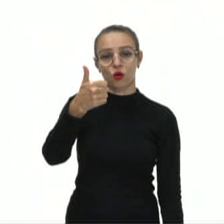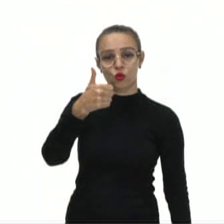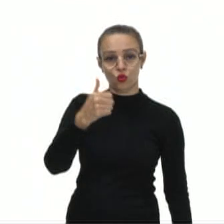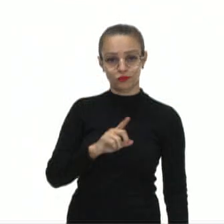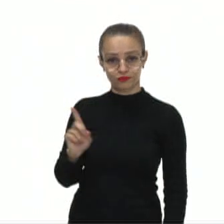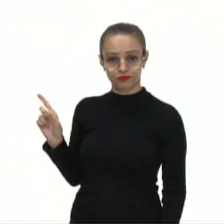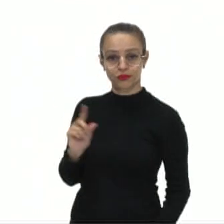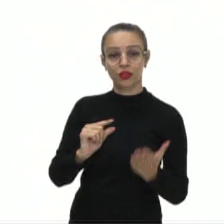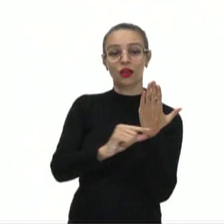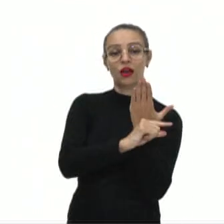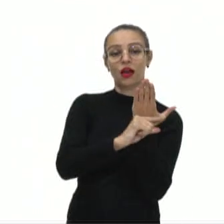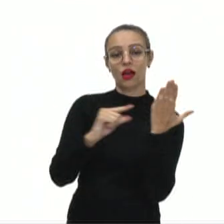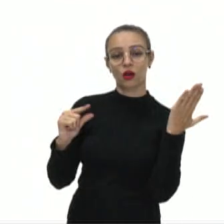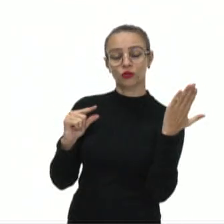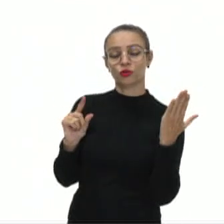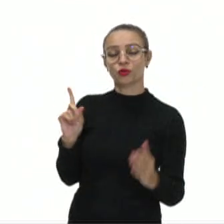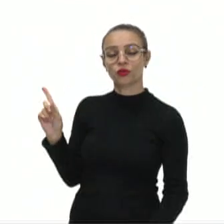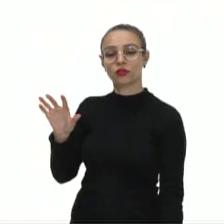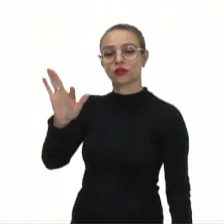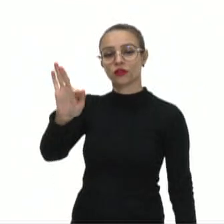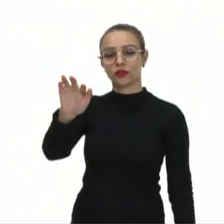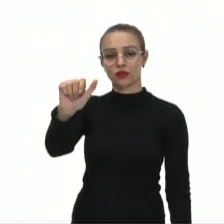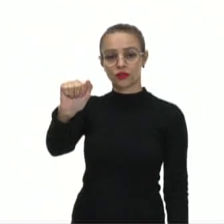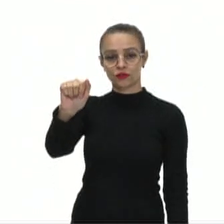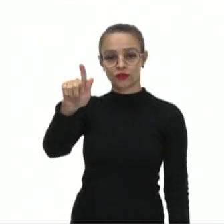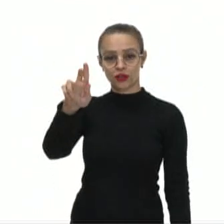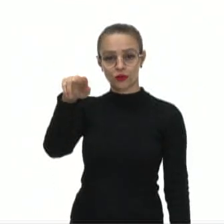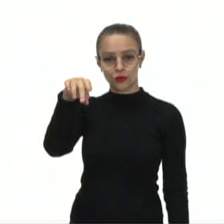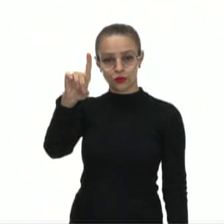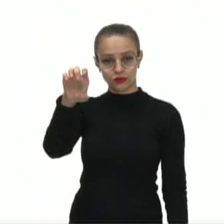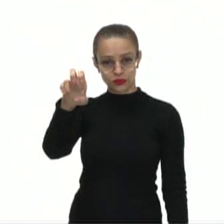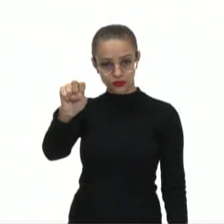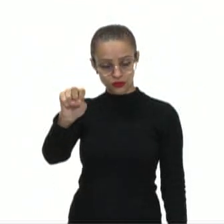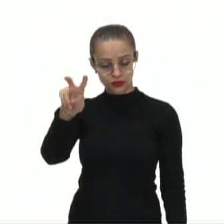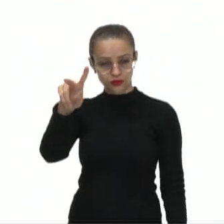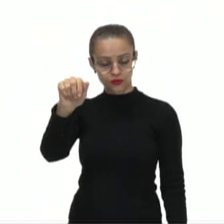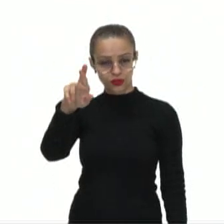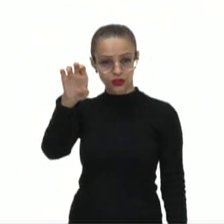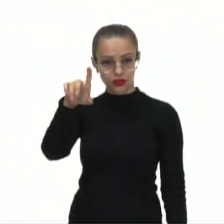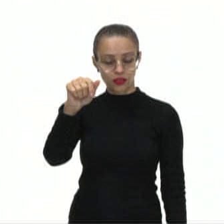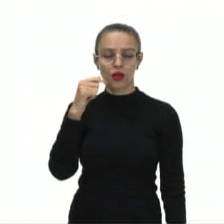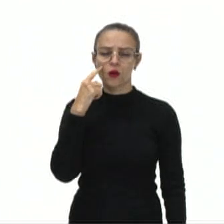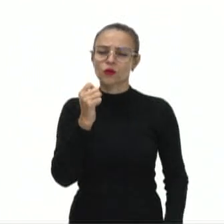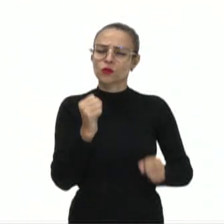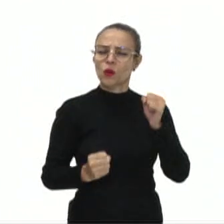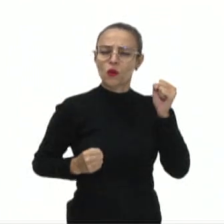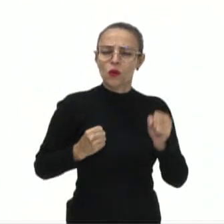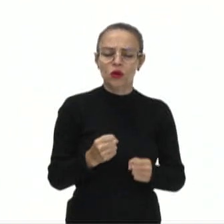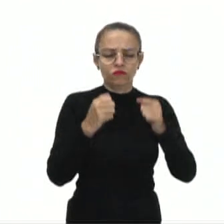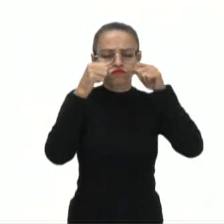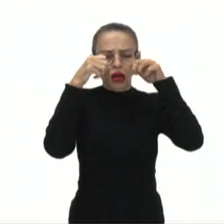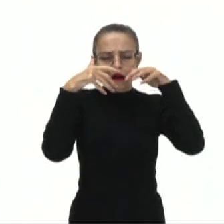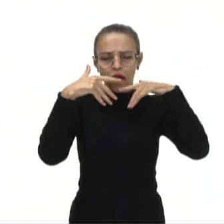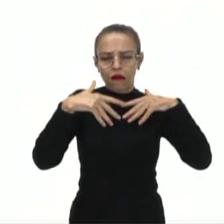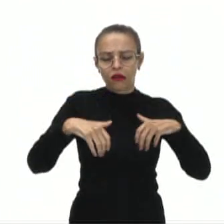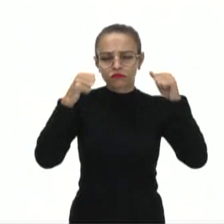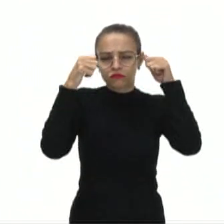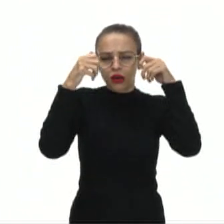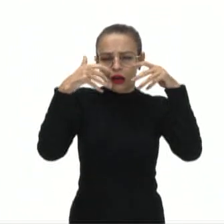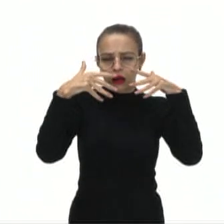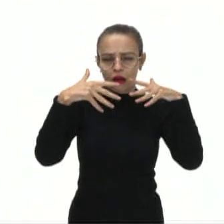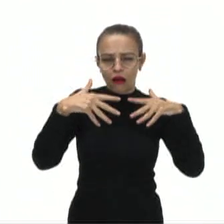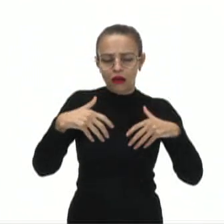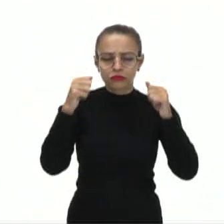Fagundes Varela, também romântico, e diz: correi, correi, ó lágrimas saudosas,